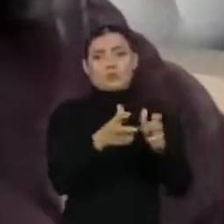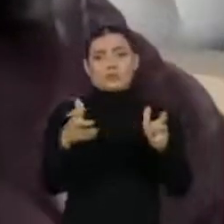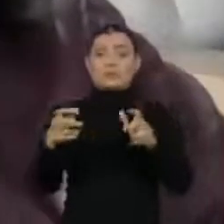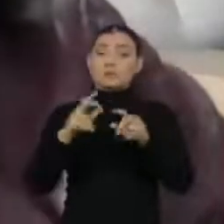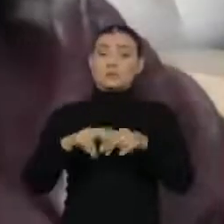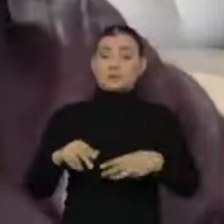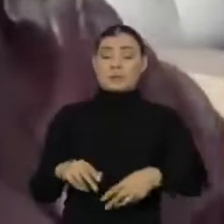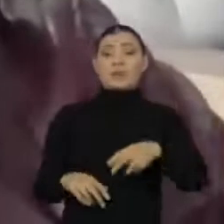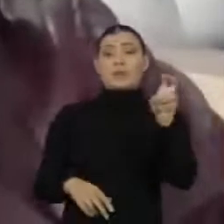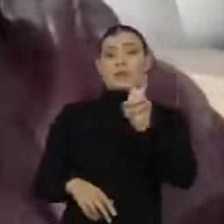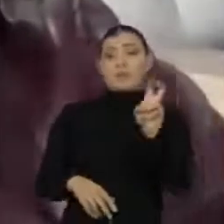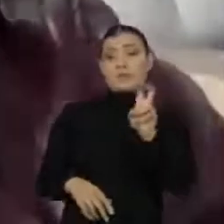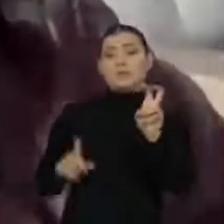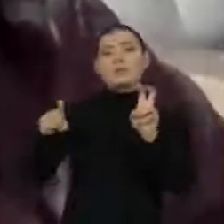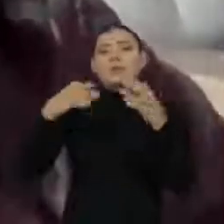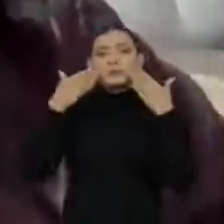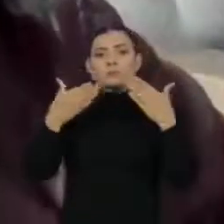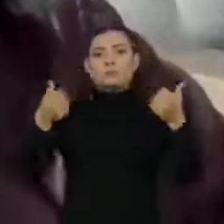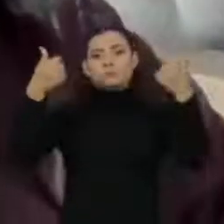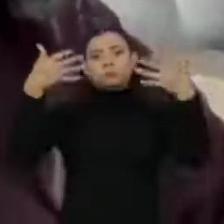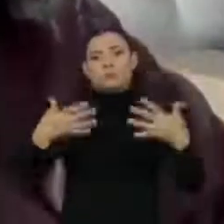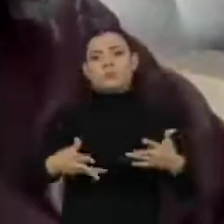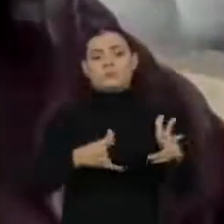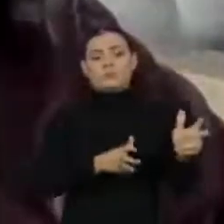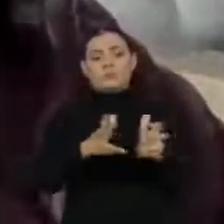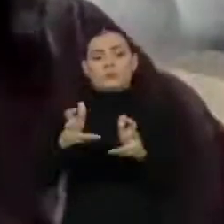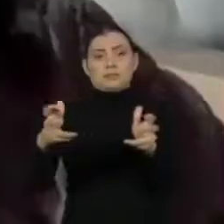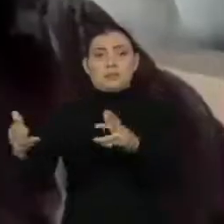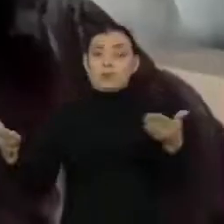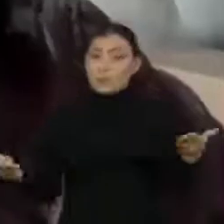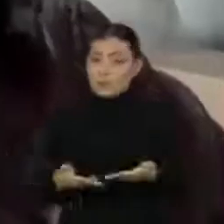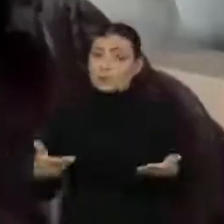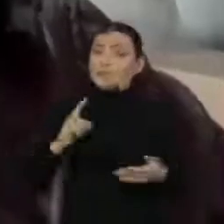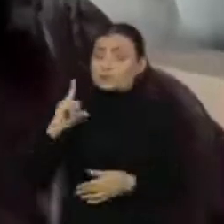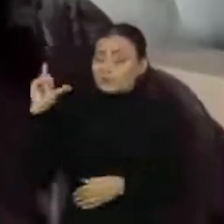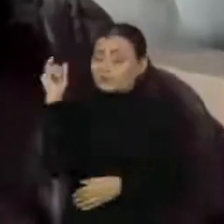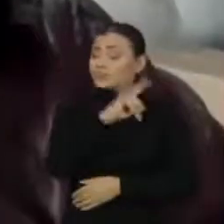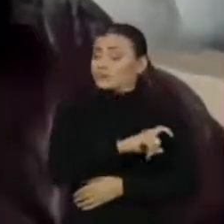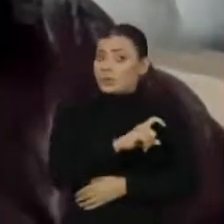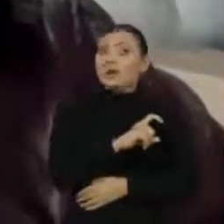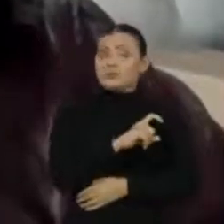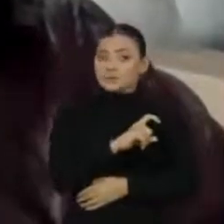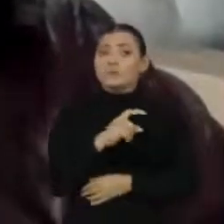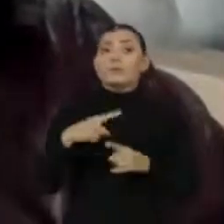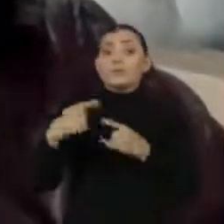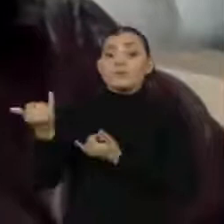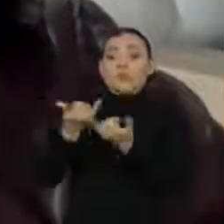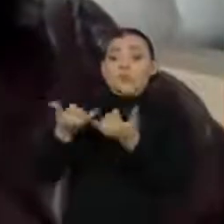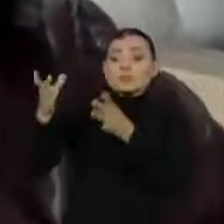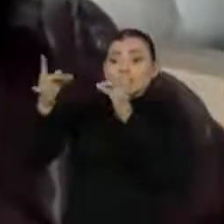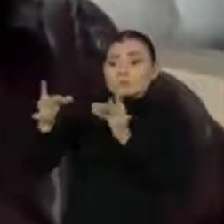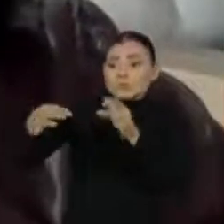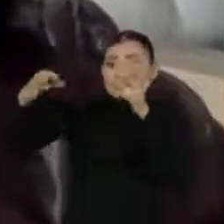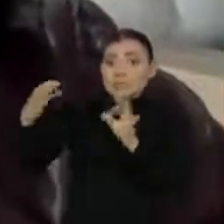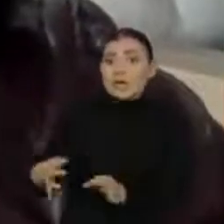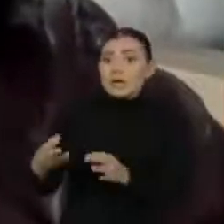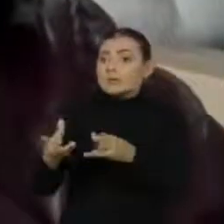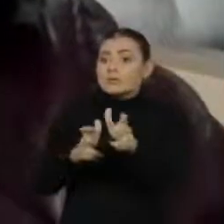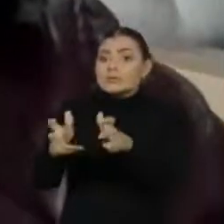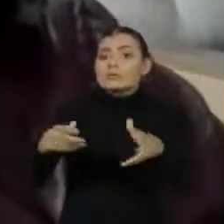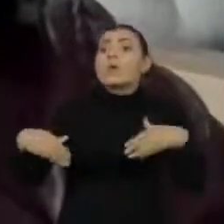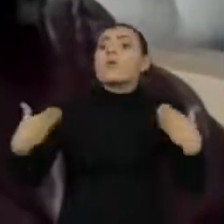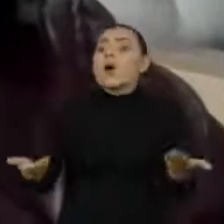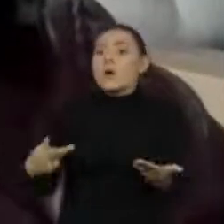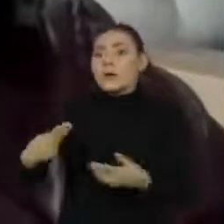quinto ponto é a transparência em todo o processo de vacinação, né? Hoje a gente tem uma grande dificuldade de obter dados precisos sobre o processo de vacinação